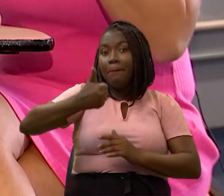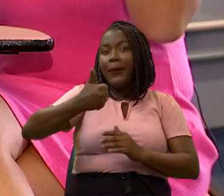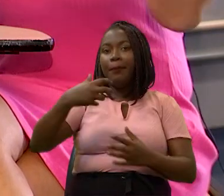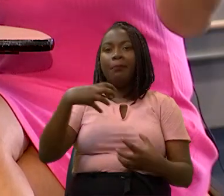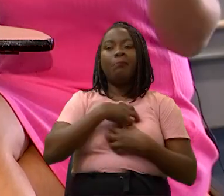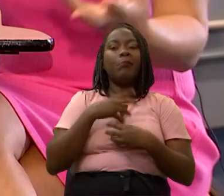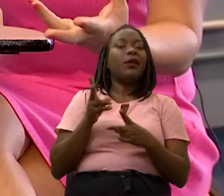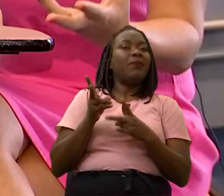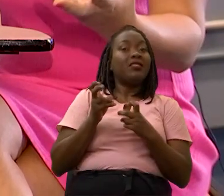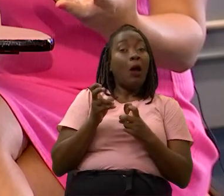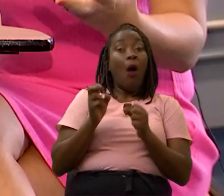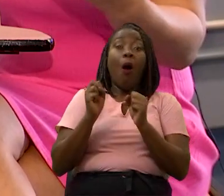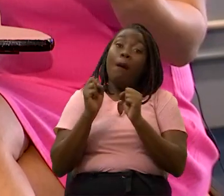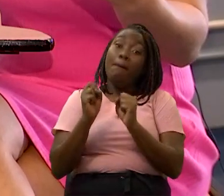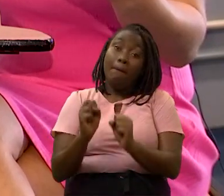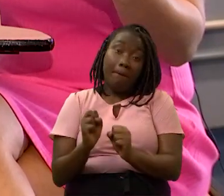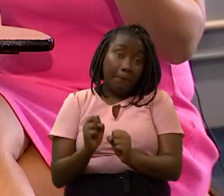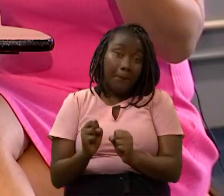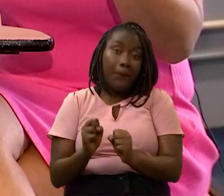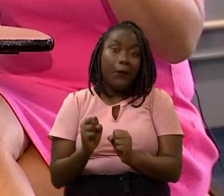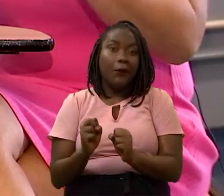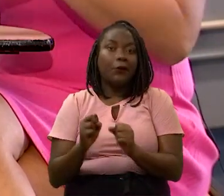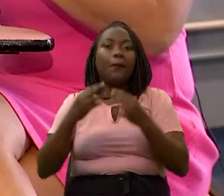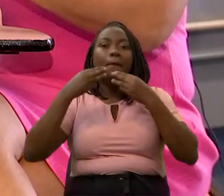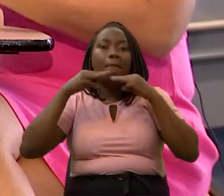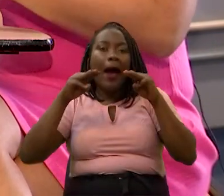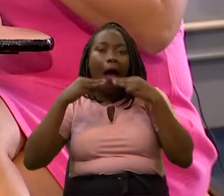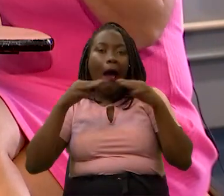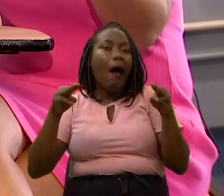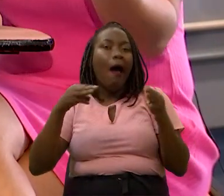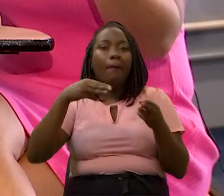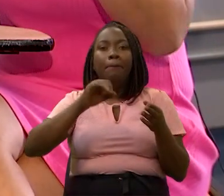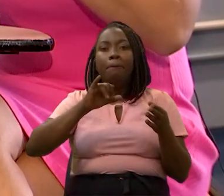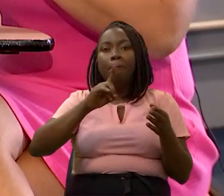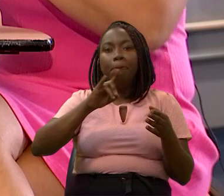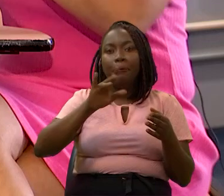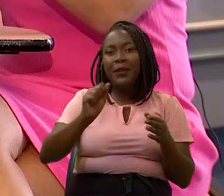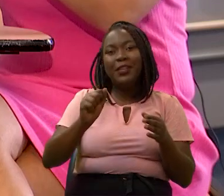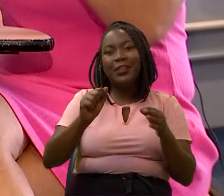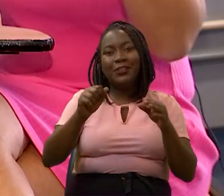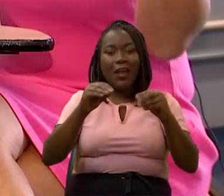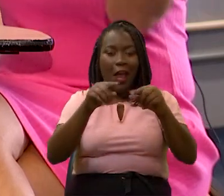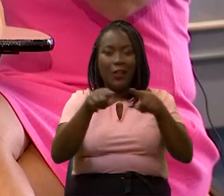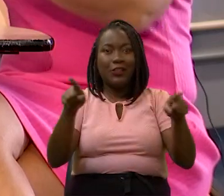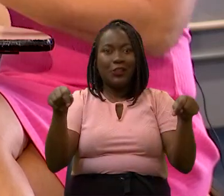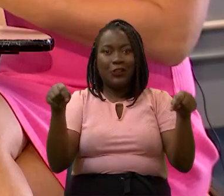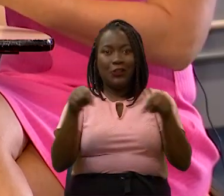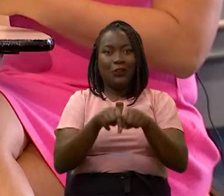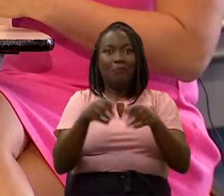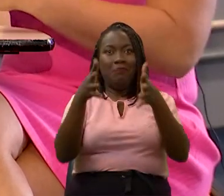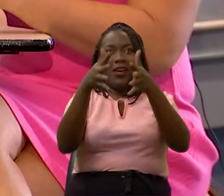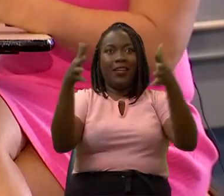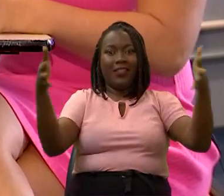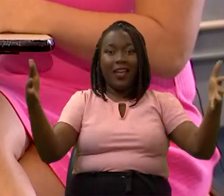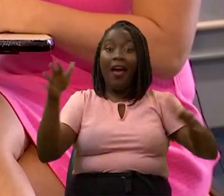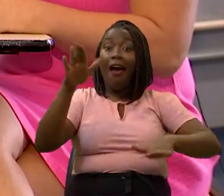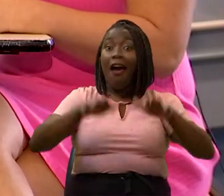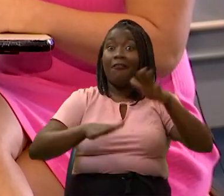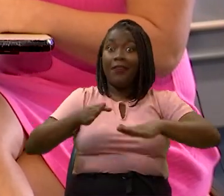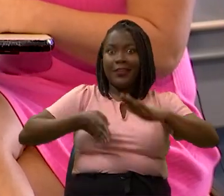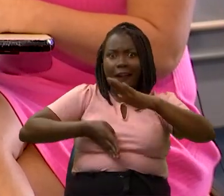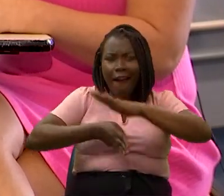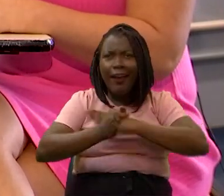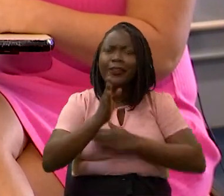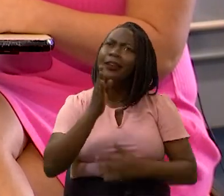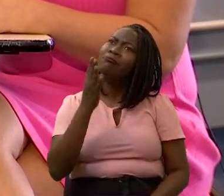da primeira impressão, que pode ser uma impressão que vem por marketing, por mídia, ou pode ser uma impressão que vem físico, do espaço, né?